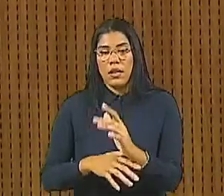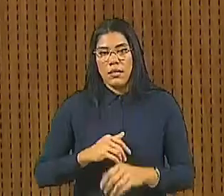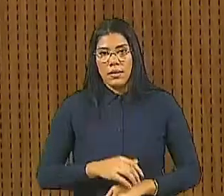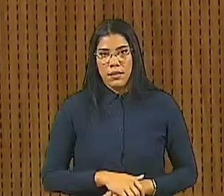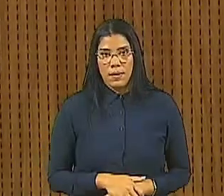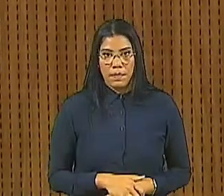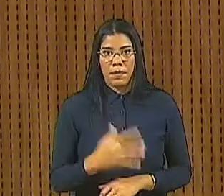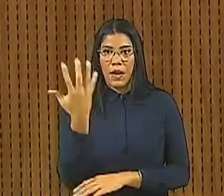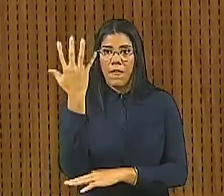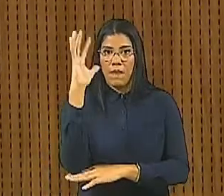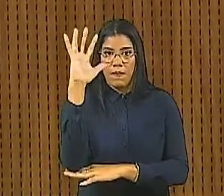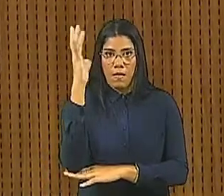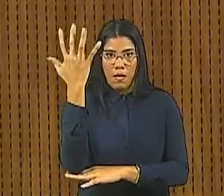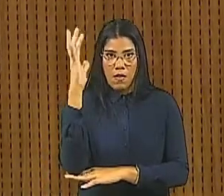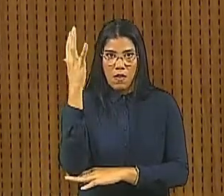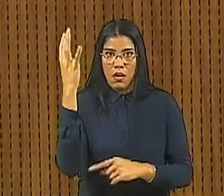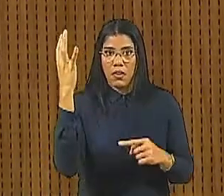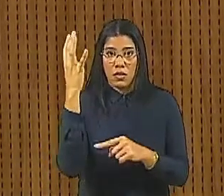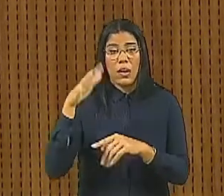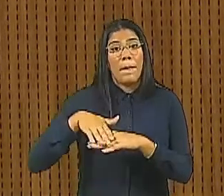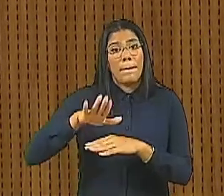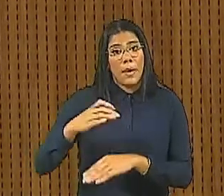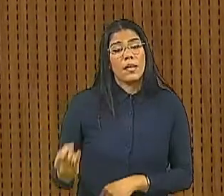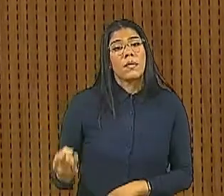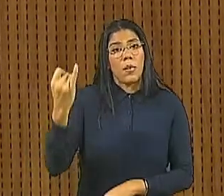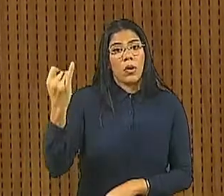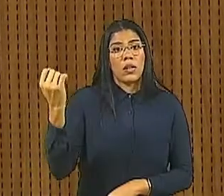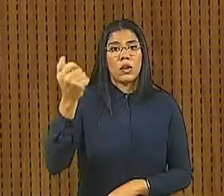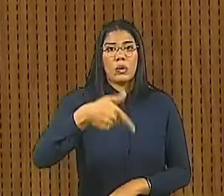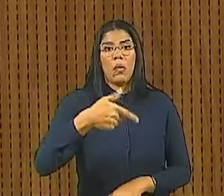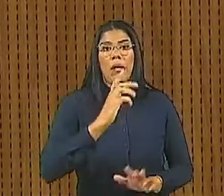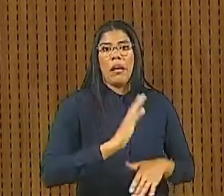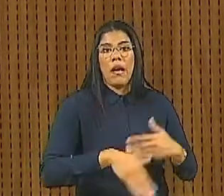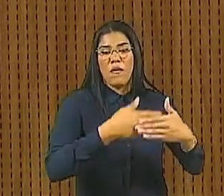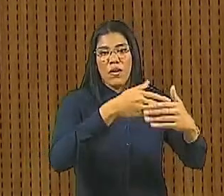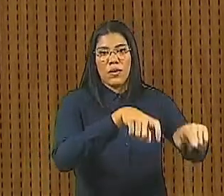floresta em pé deve valer mais do que qualquer avanço do agronegócio. Muito obrigado.